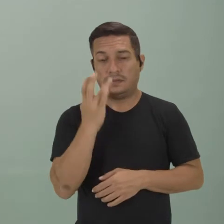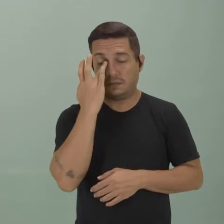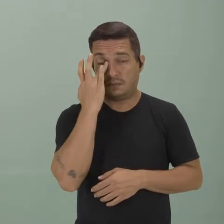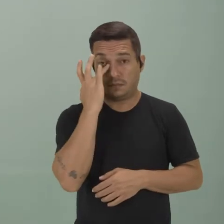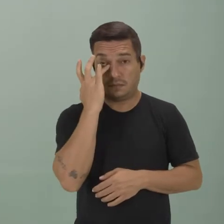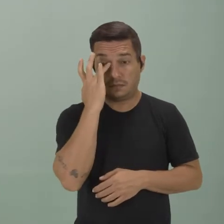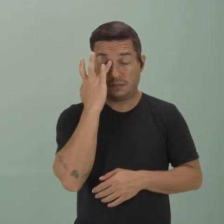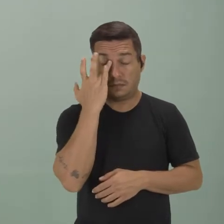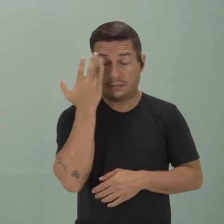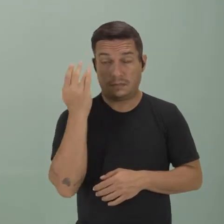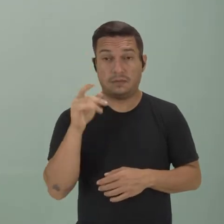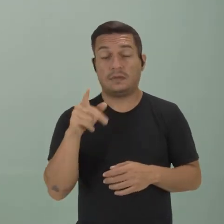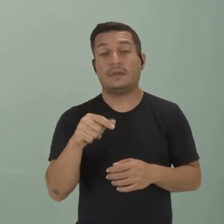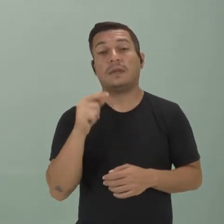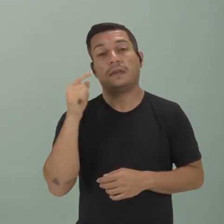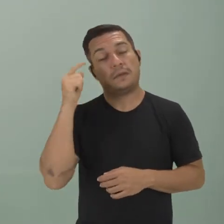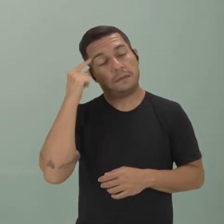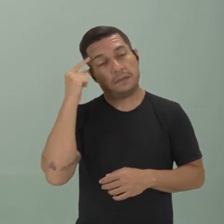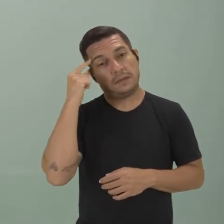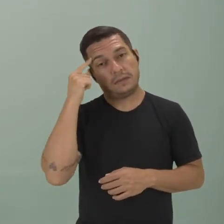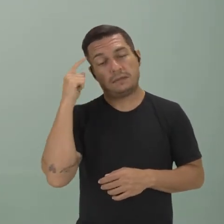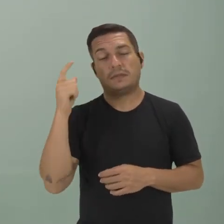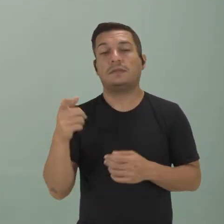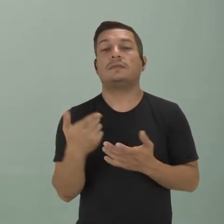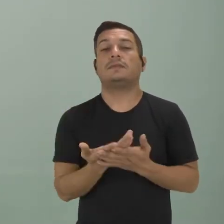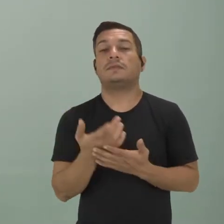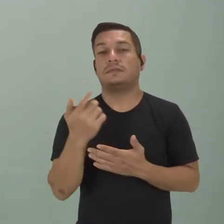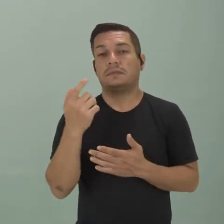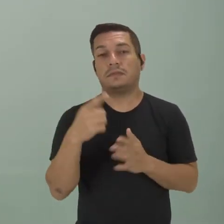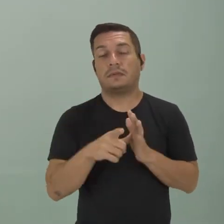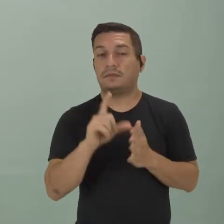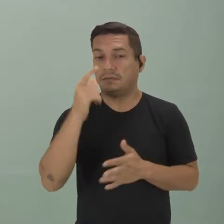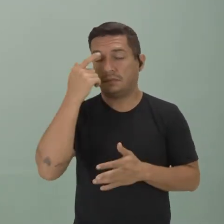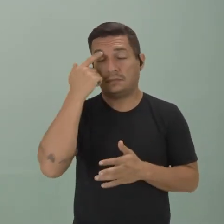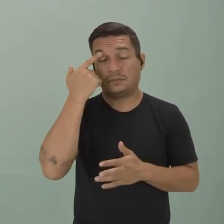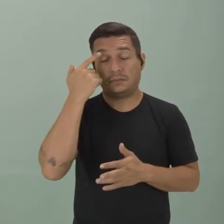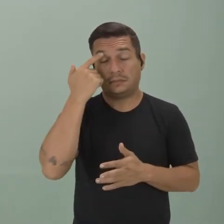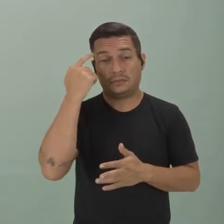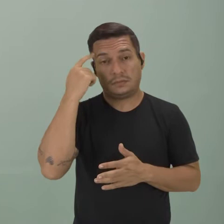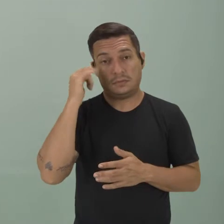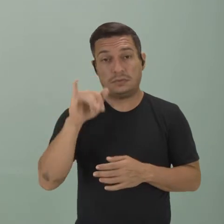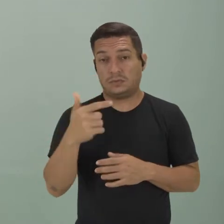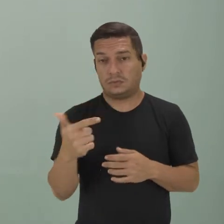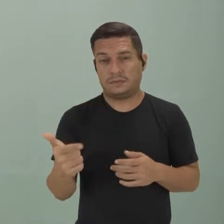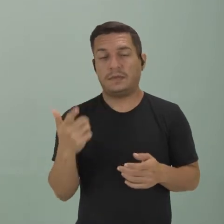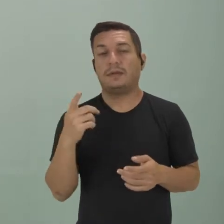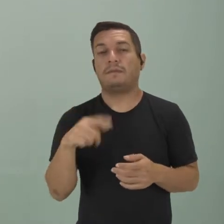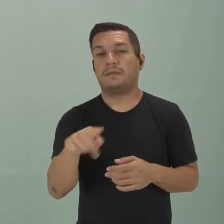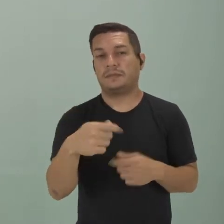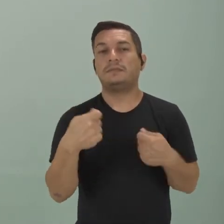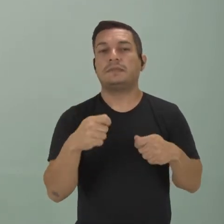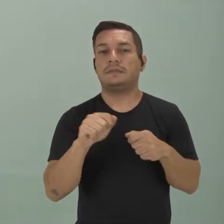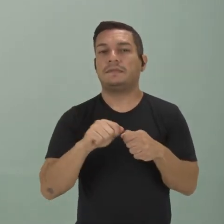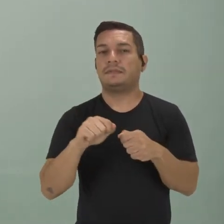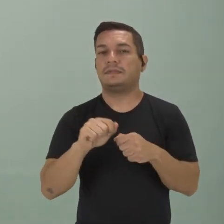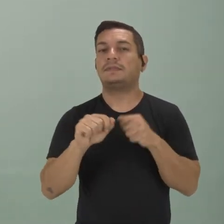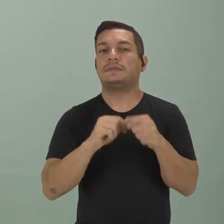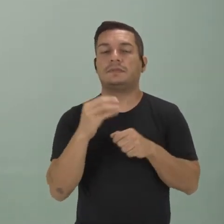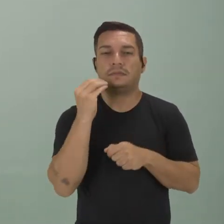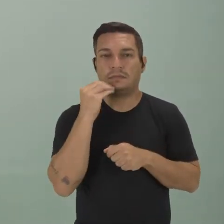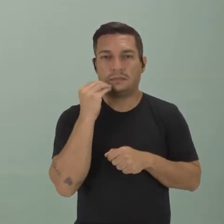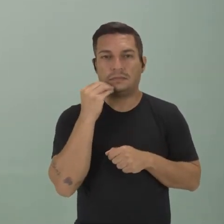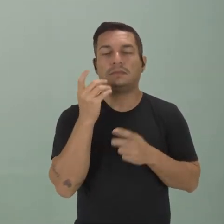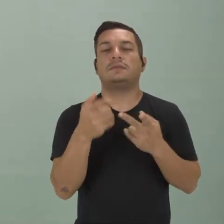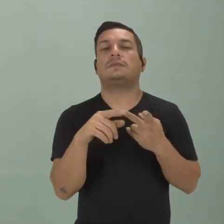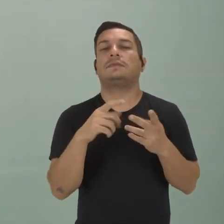maneira correta. Está como aquilo que você imaginou, como aquilo que você pensou. Se não estiver, você precisa